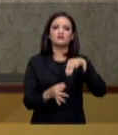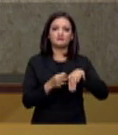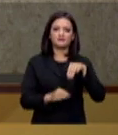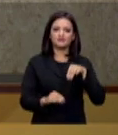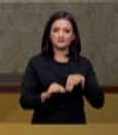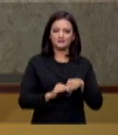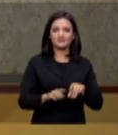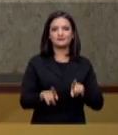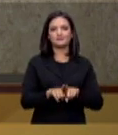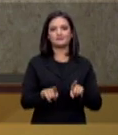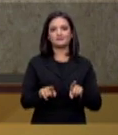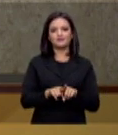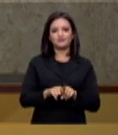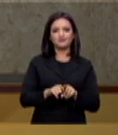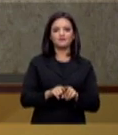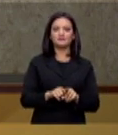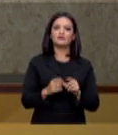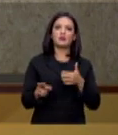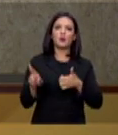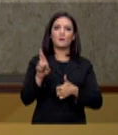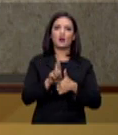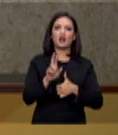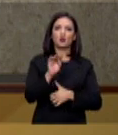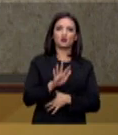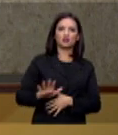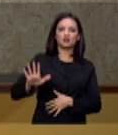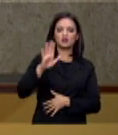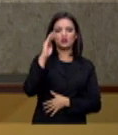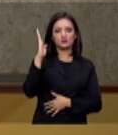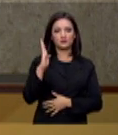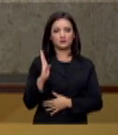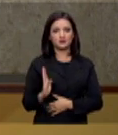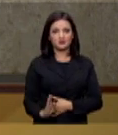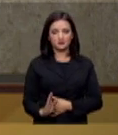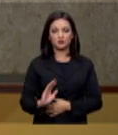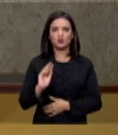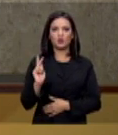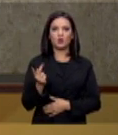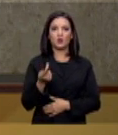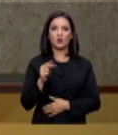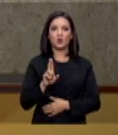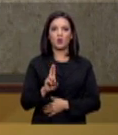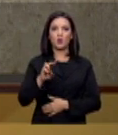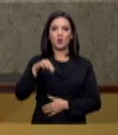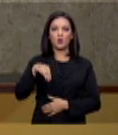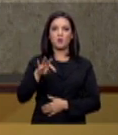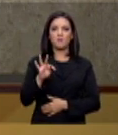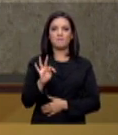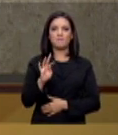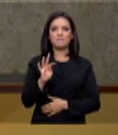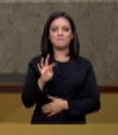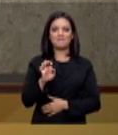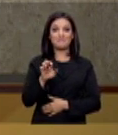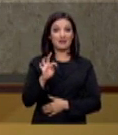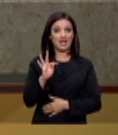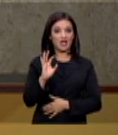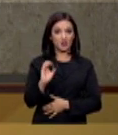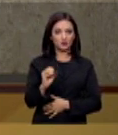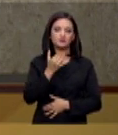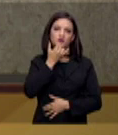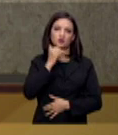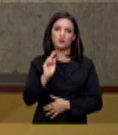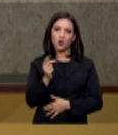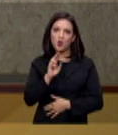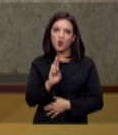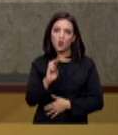nosso procurador, subprocurador-geral da República, doutor Humberto Jacques, nossos cumprimentos. Vamos